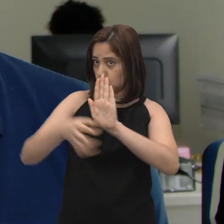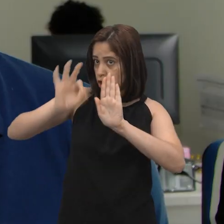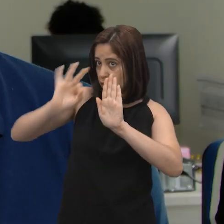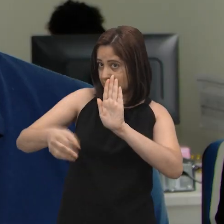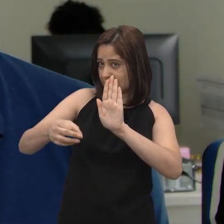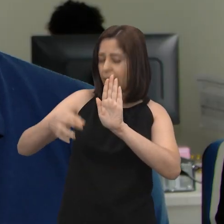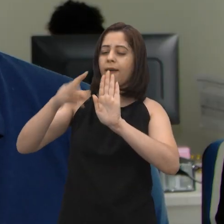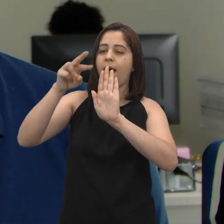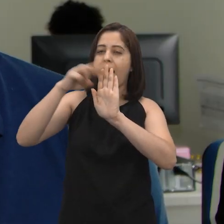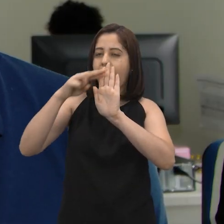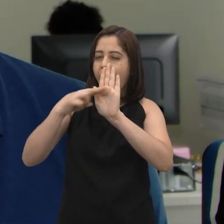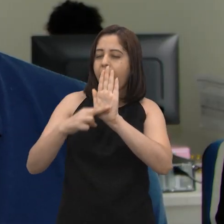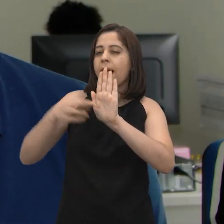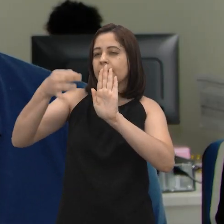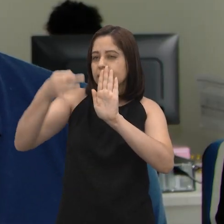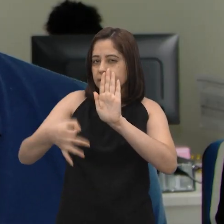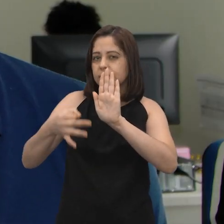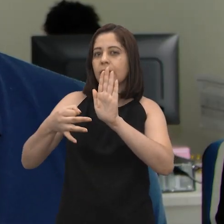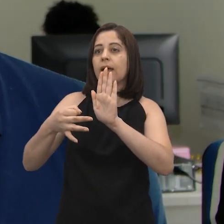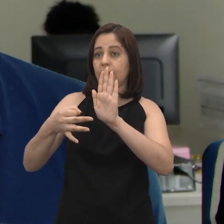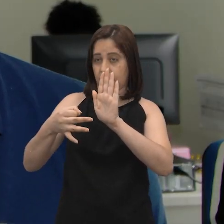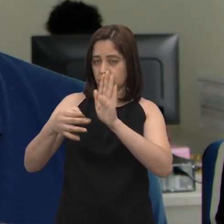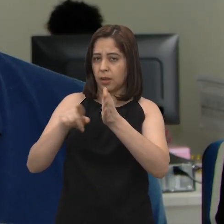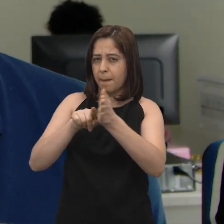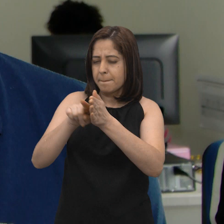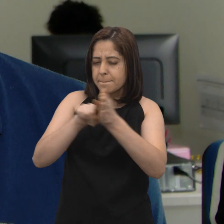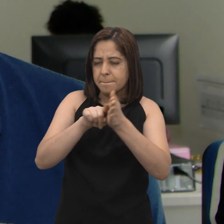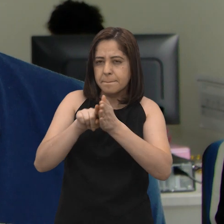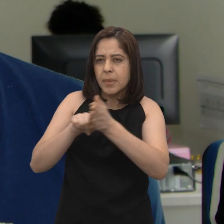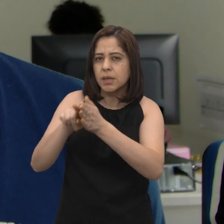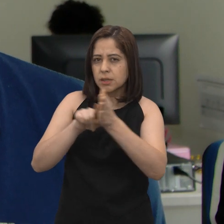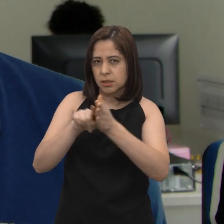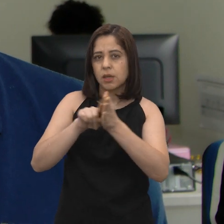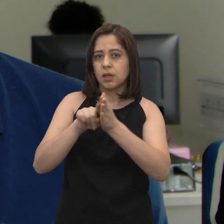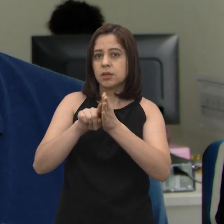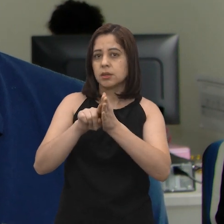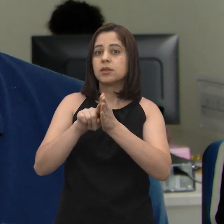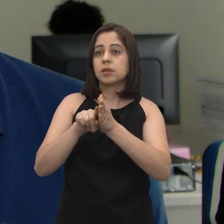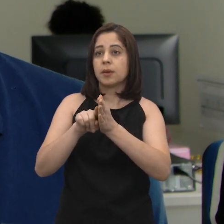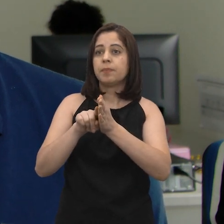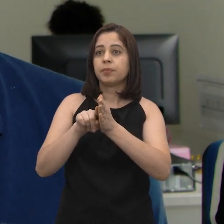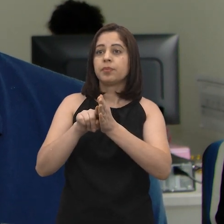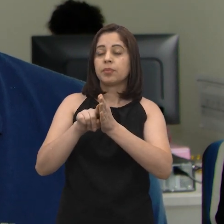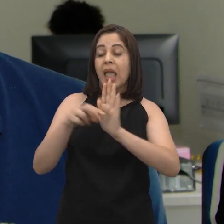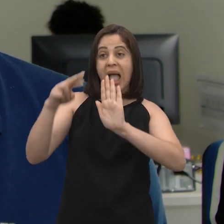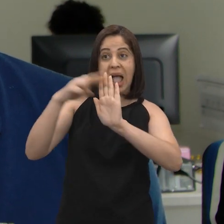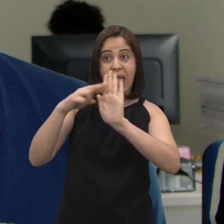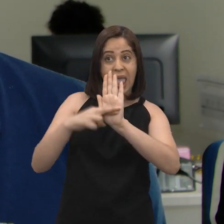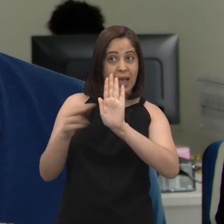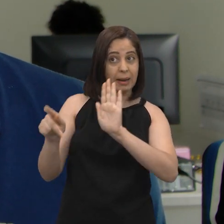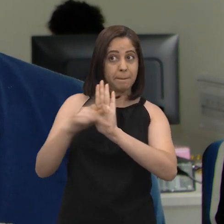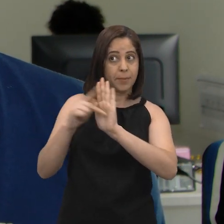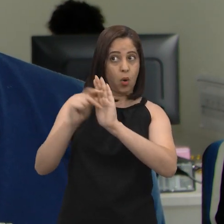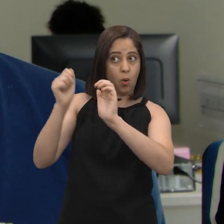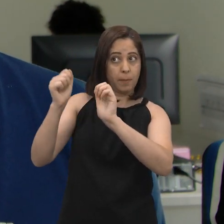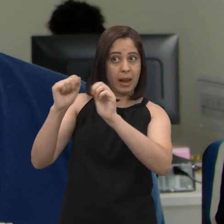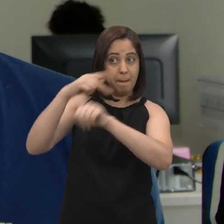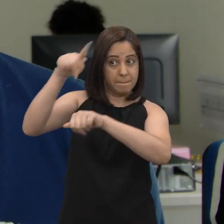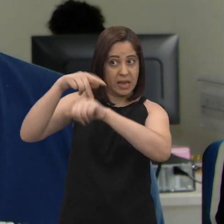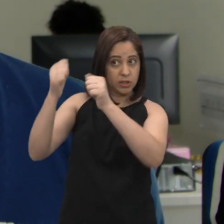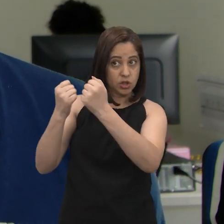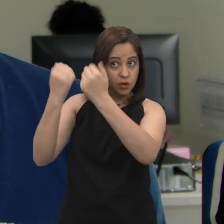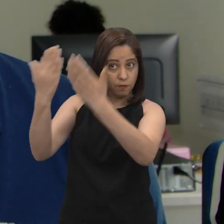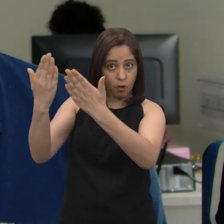metodologias estabelecidas, né, com rigor estatístico. Essas metodologias elas seguem inclusive recomendações